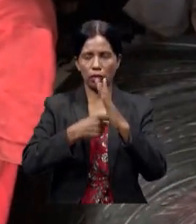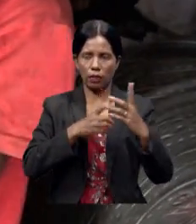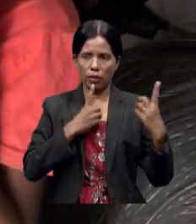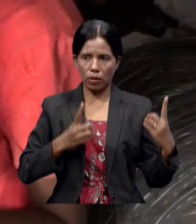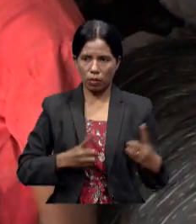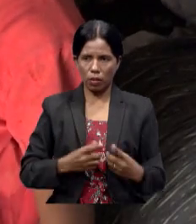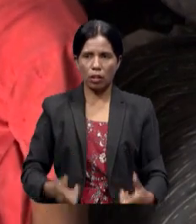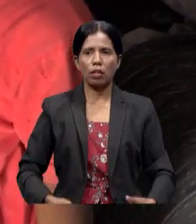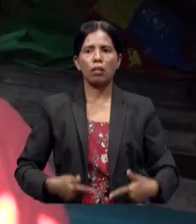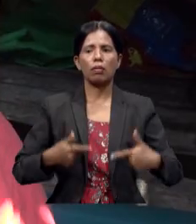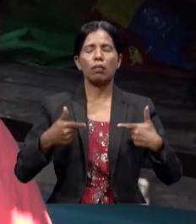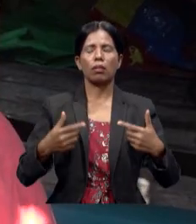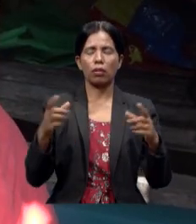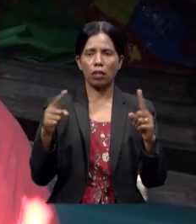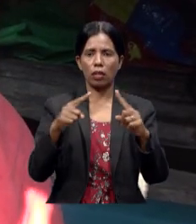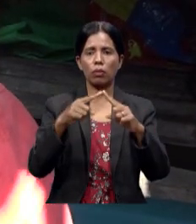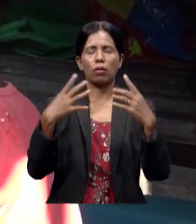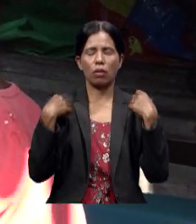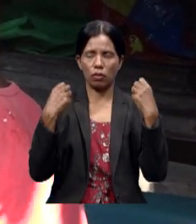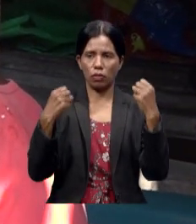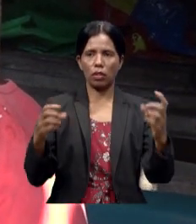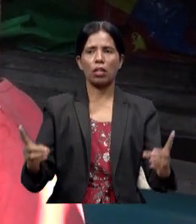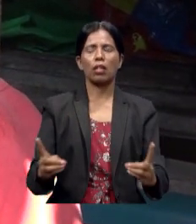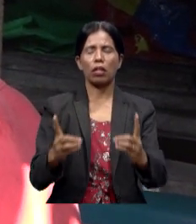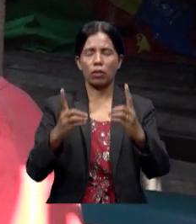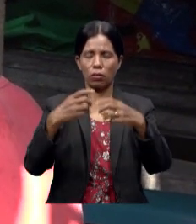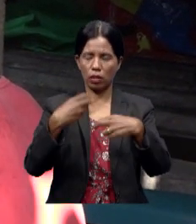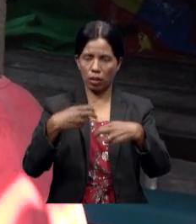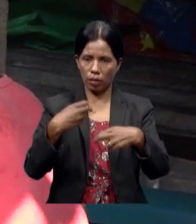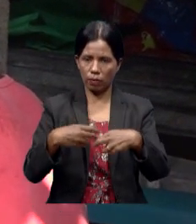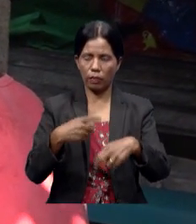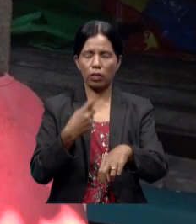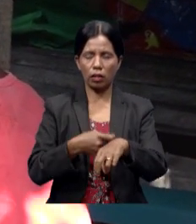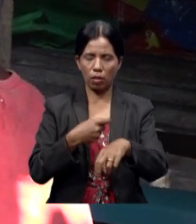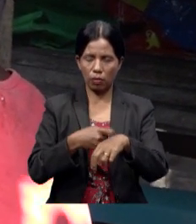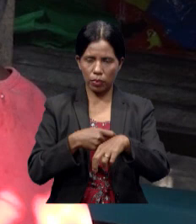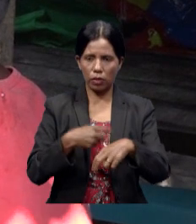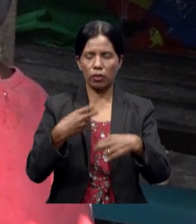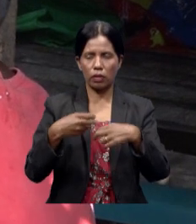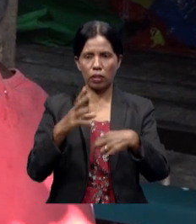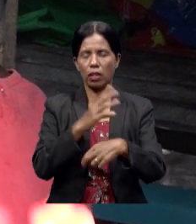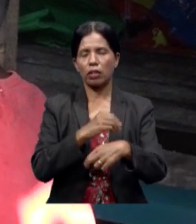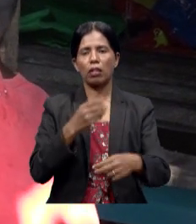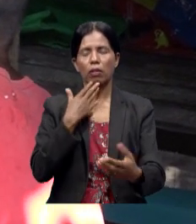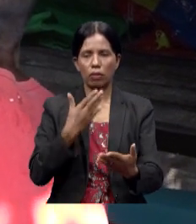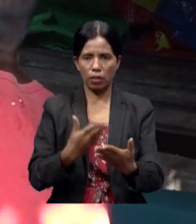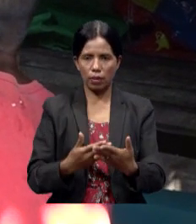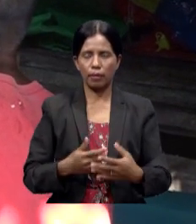tomak hodi sai força ha soro situação moro no midar iha rai klaran.